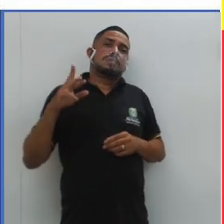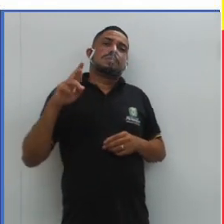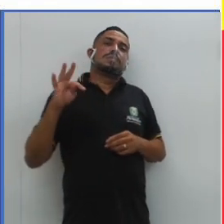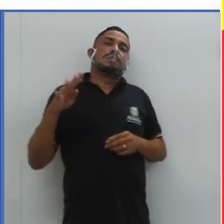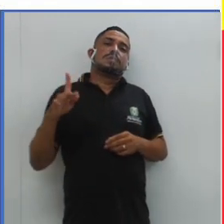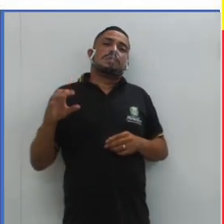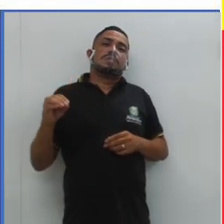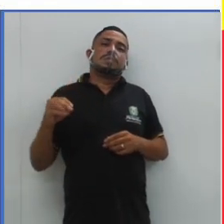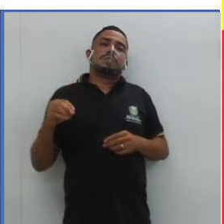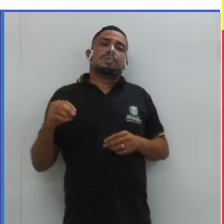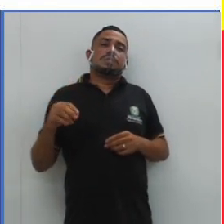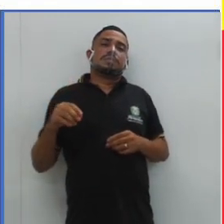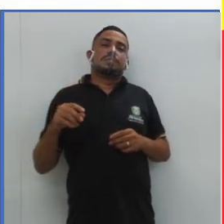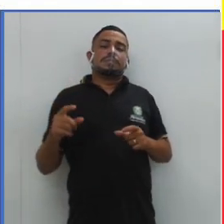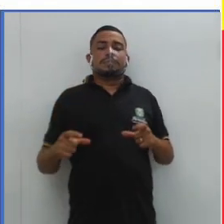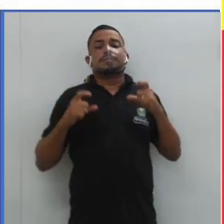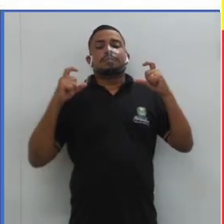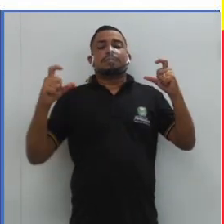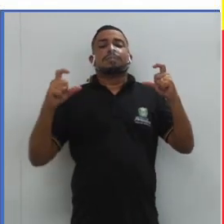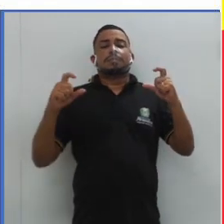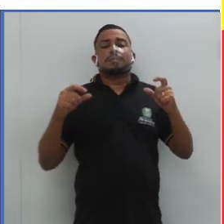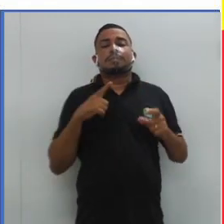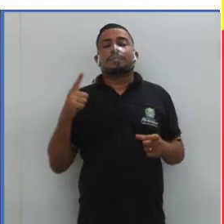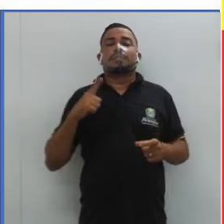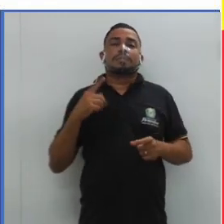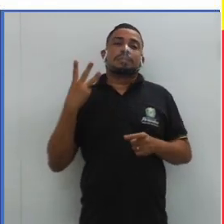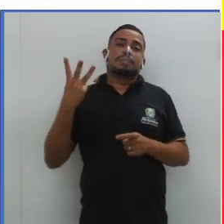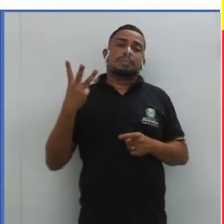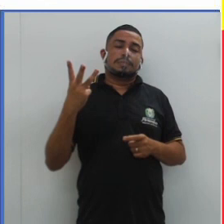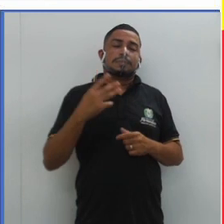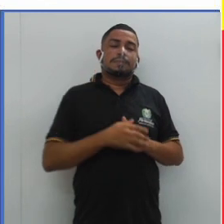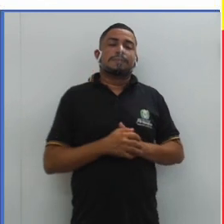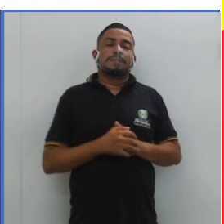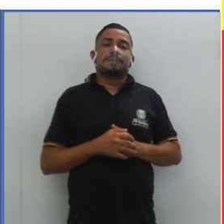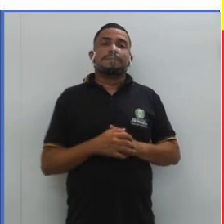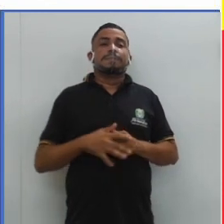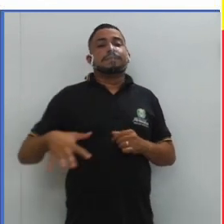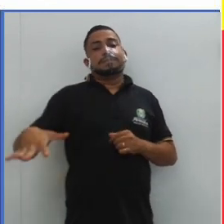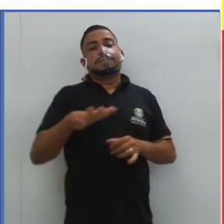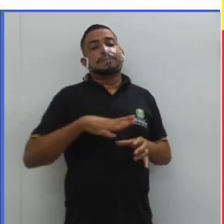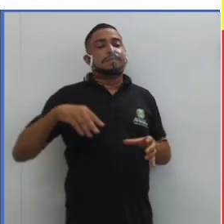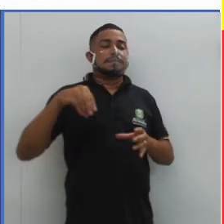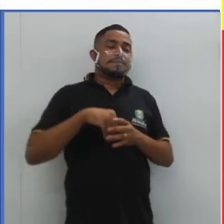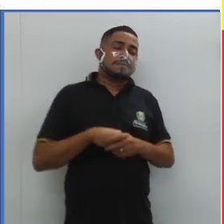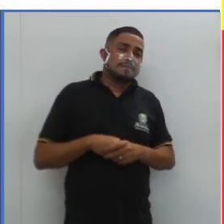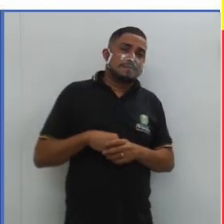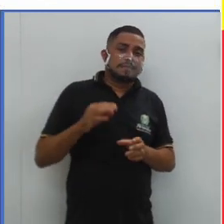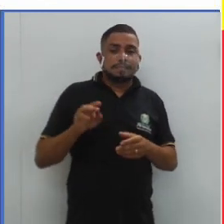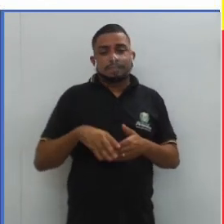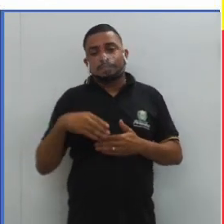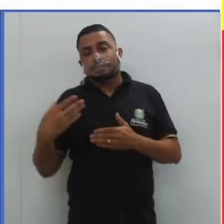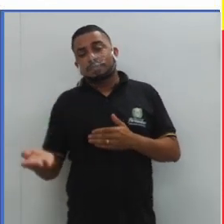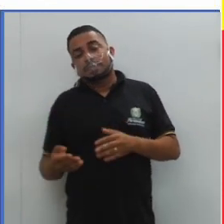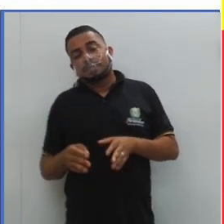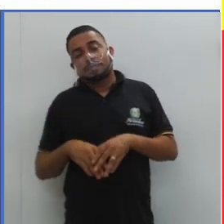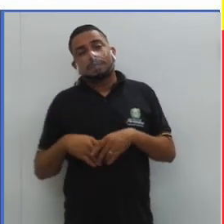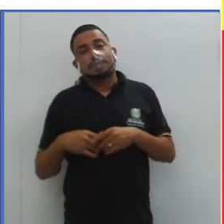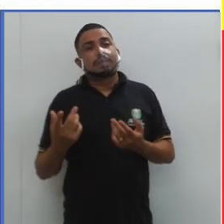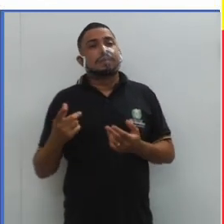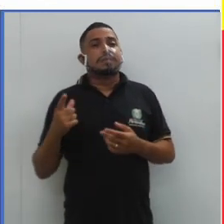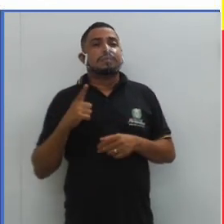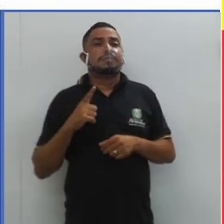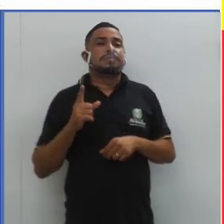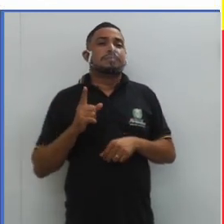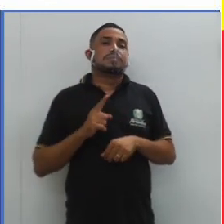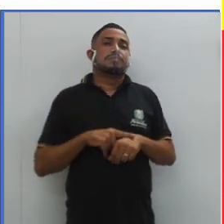do roteiro, né? O cabeçalho de cena seria o quê? É composto de 3 elementos: ambiente interno ou